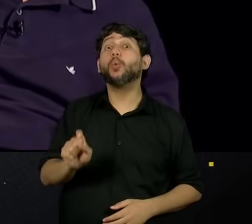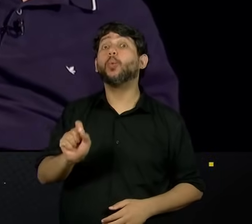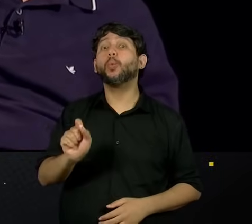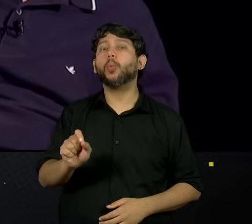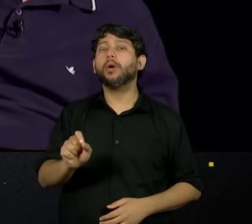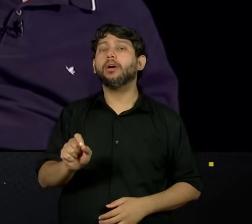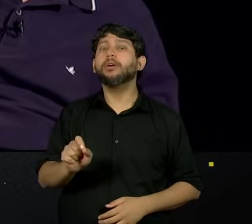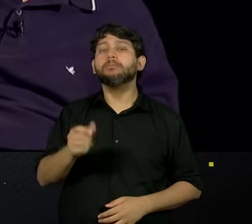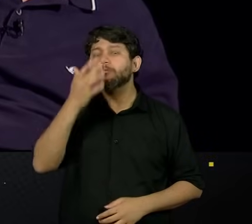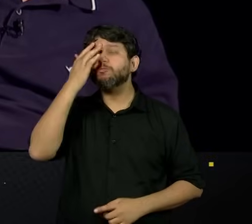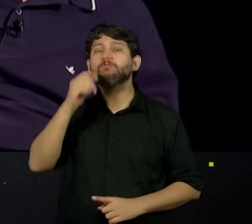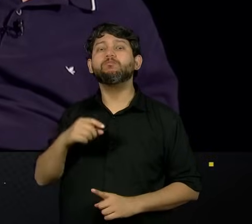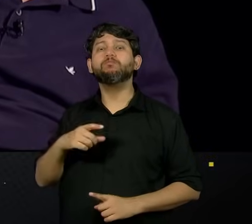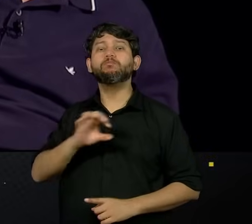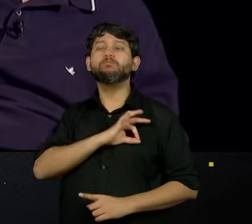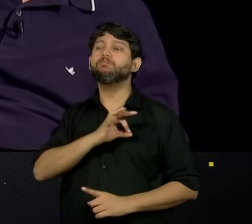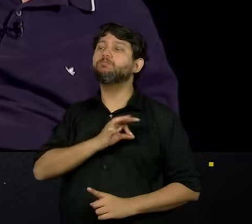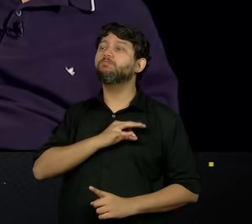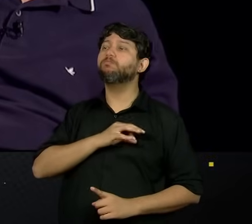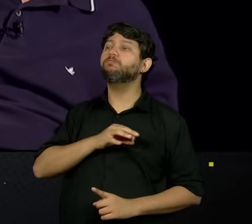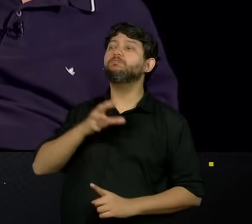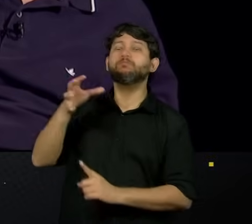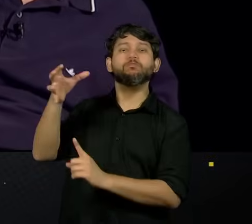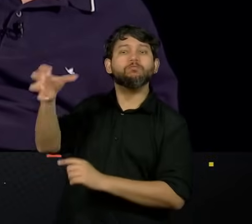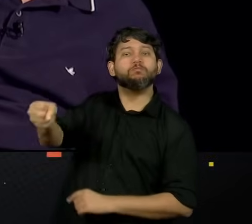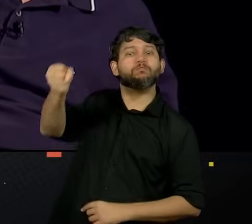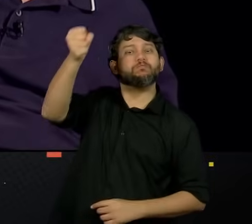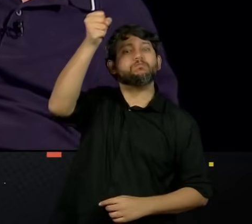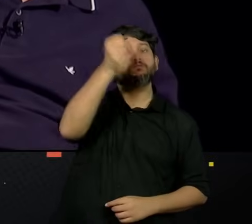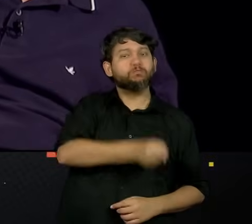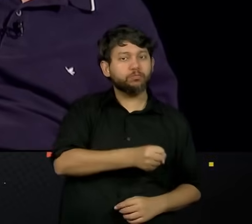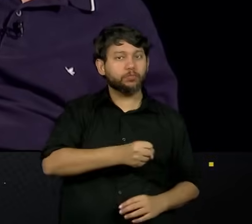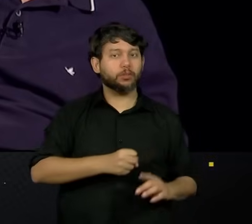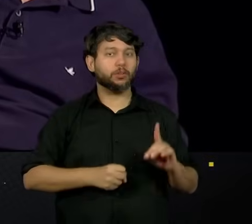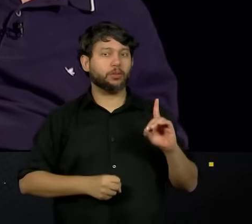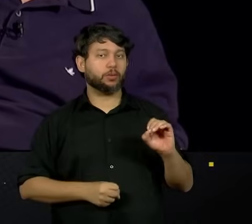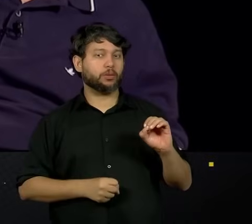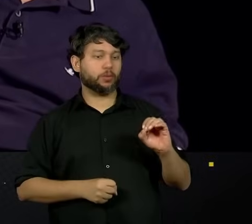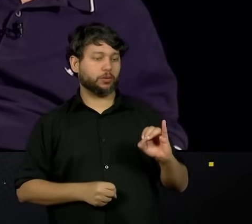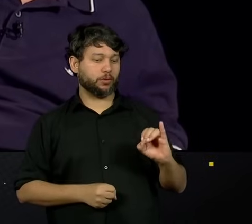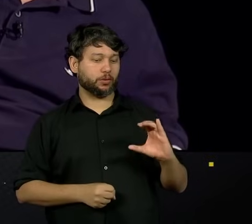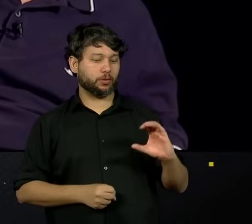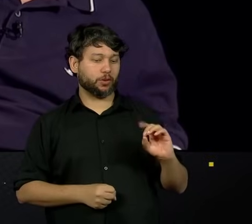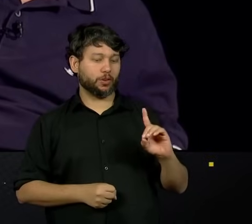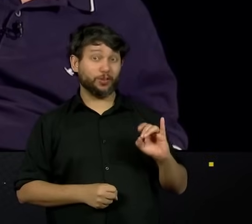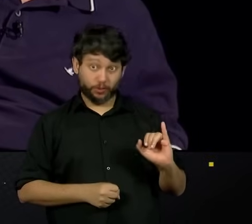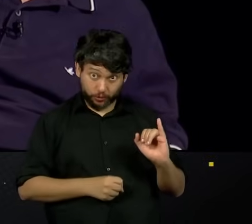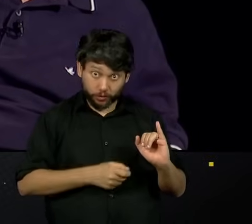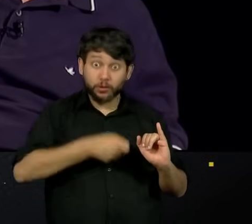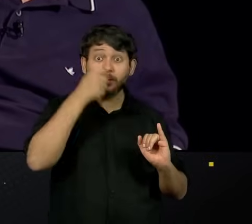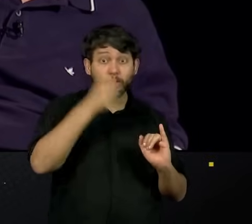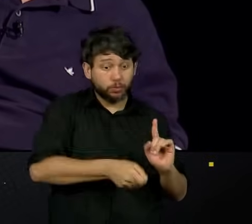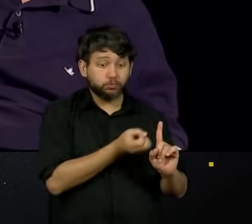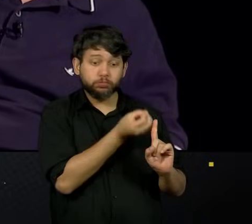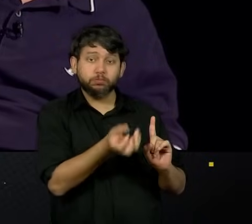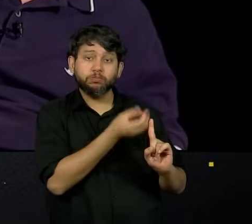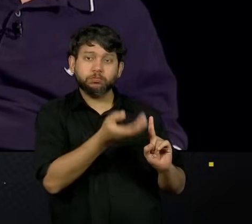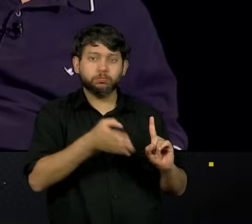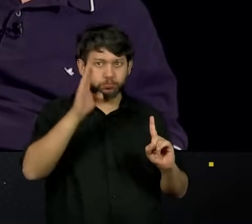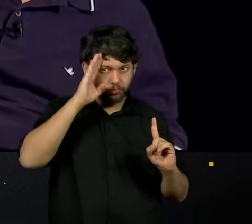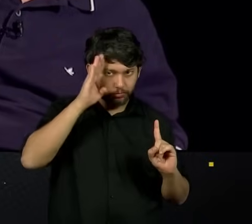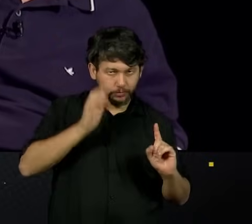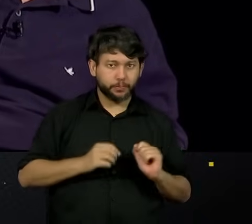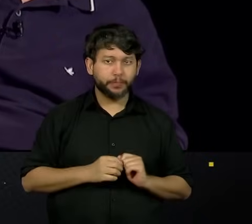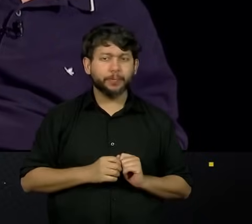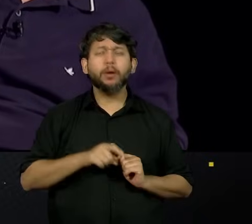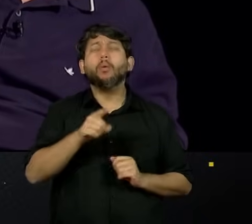né, intimado a comparecer ao DOI-CODE. Queria que você contasse pra gente, Jacques, como é que foi essa tua passagem ali